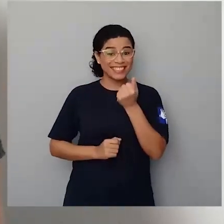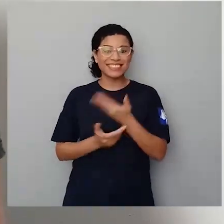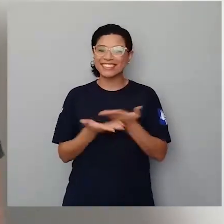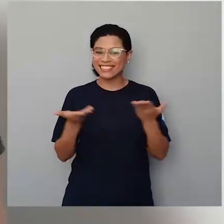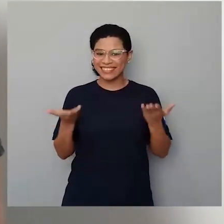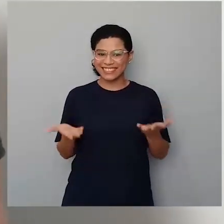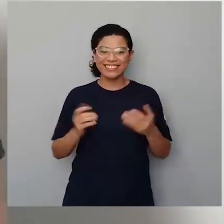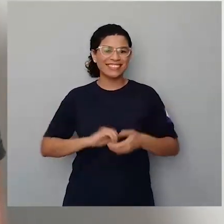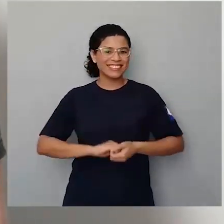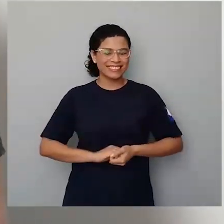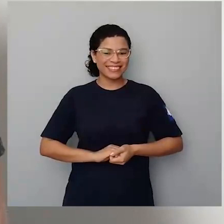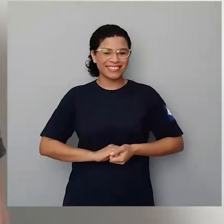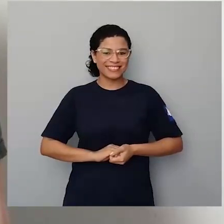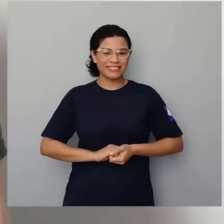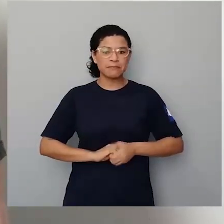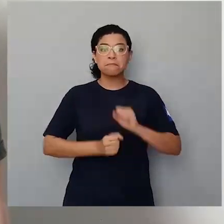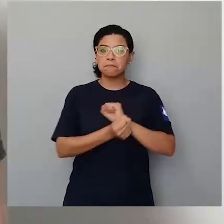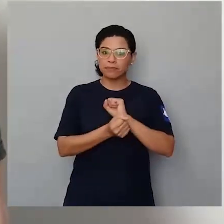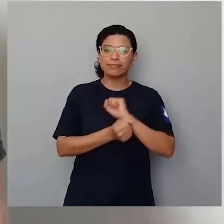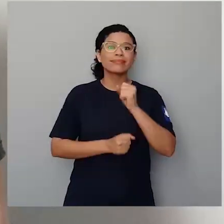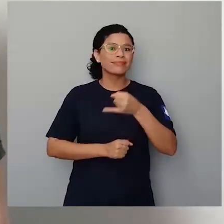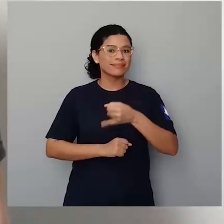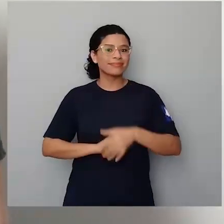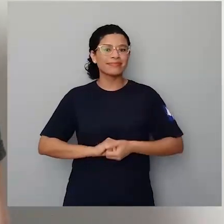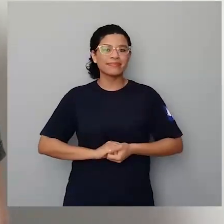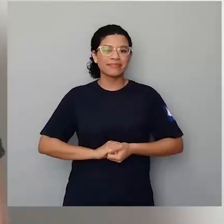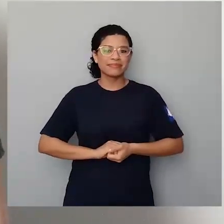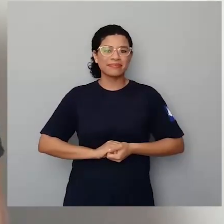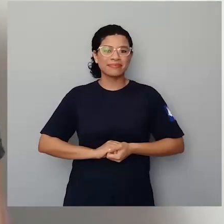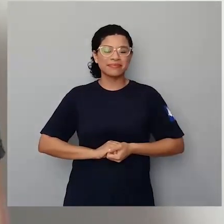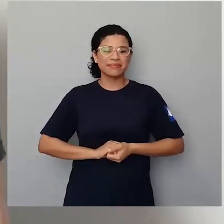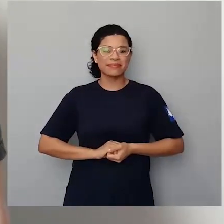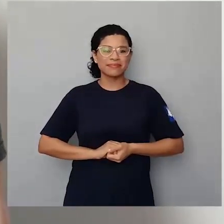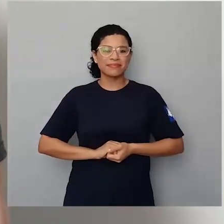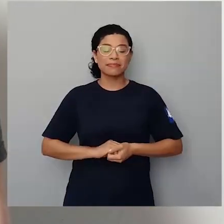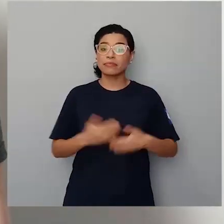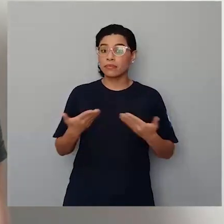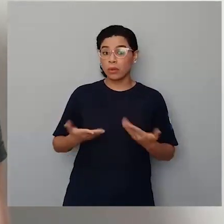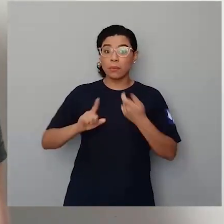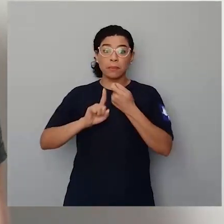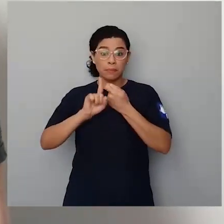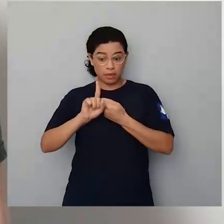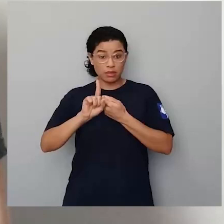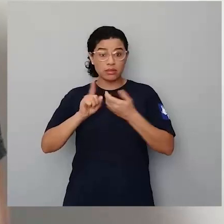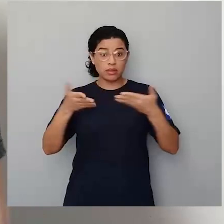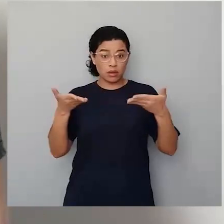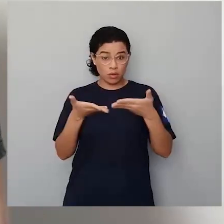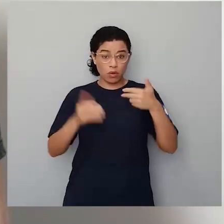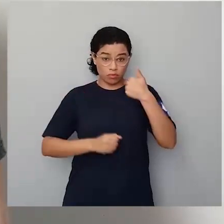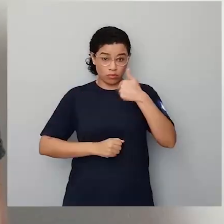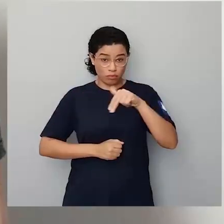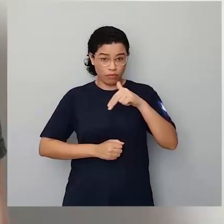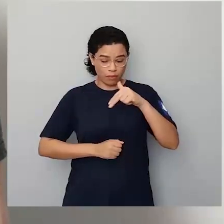Oi, gente, tudo bem com vocês? Espero que sim. Bom, esse mês o tema